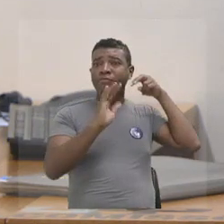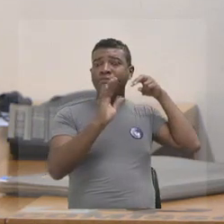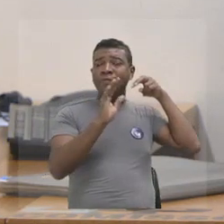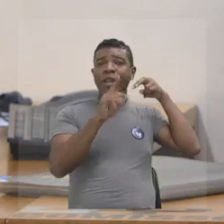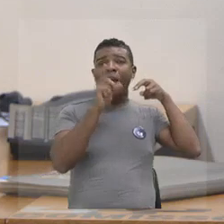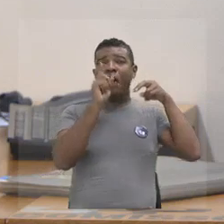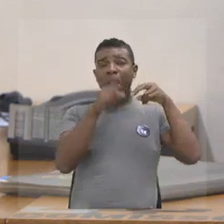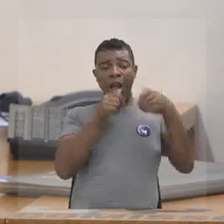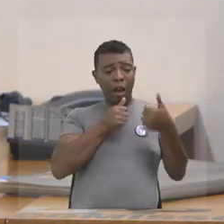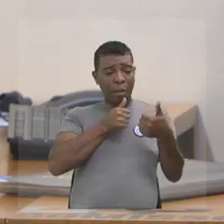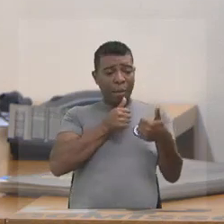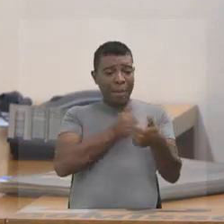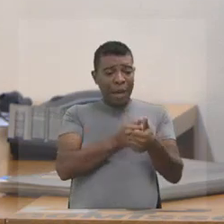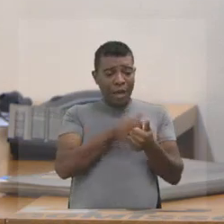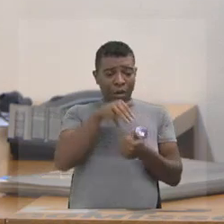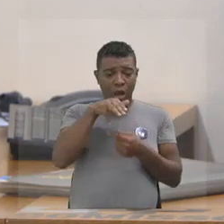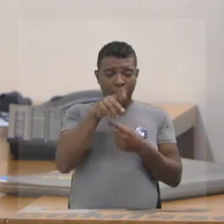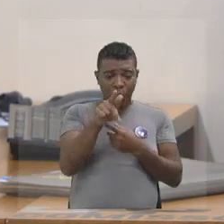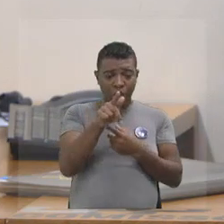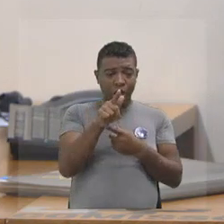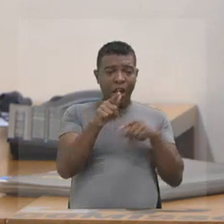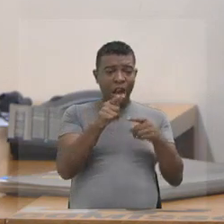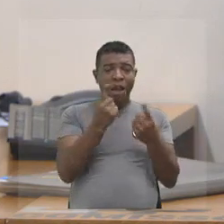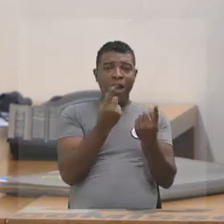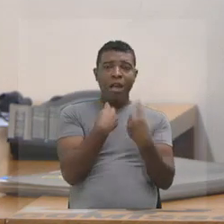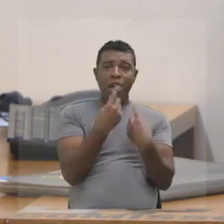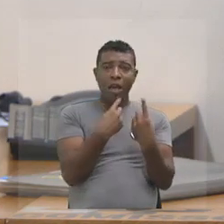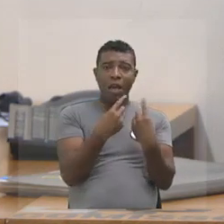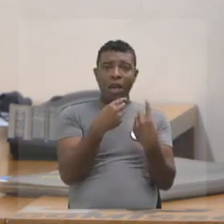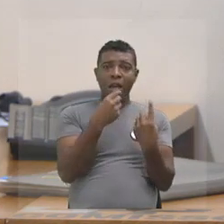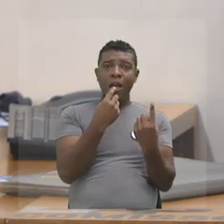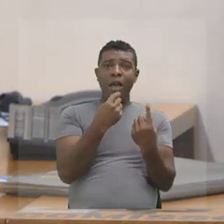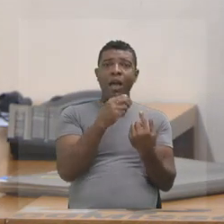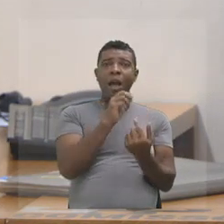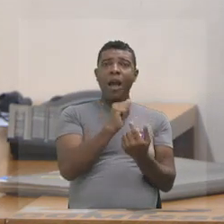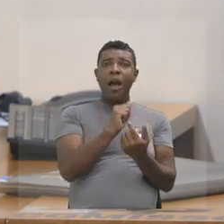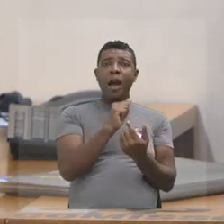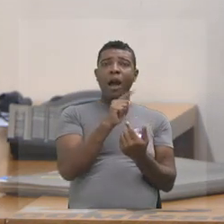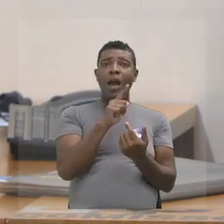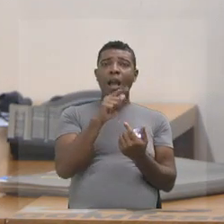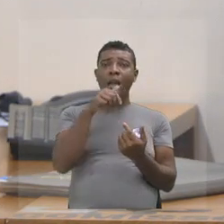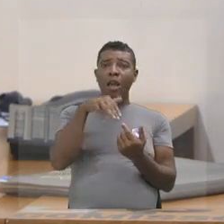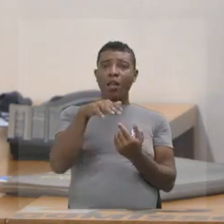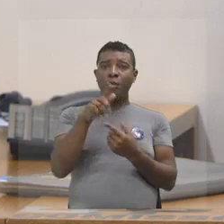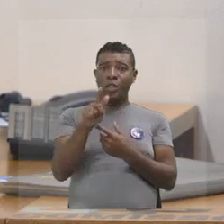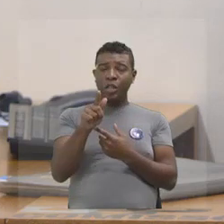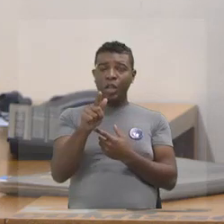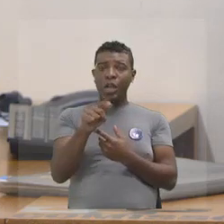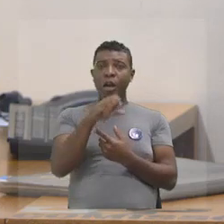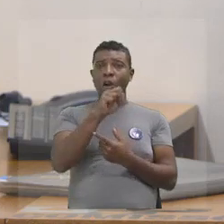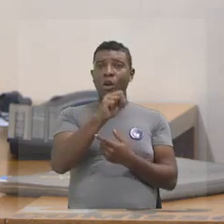da rodovia de uma MG que já existe que a MG a LMG 881 que passa por dentro do parque